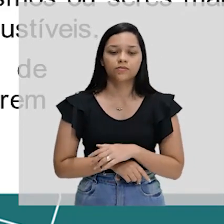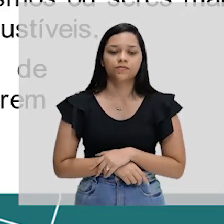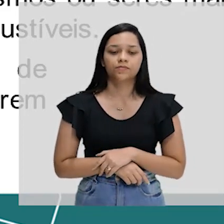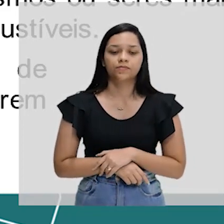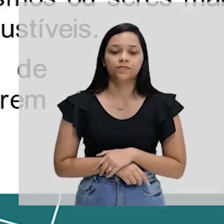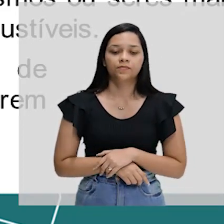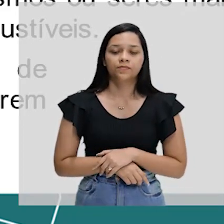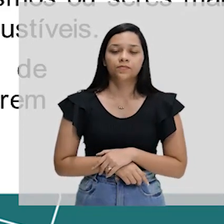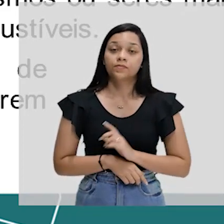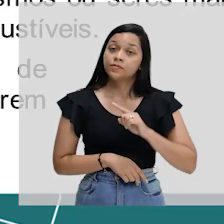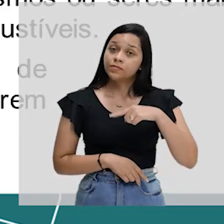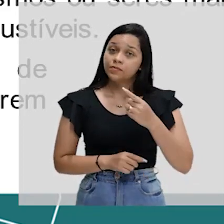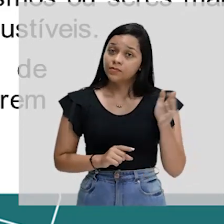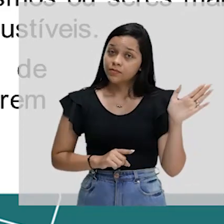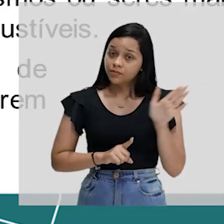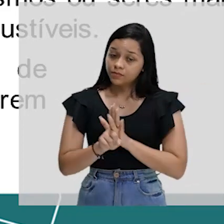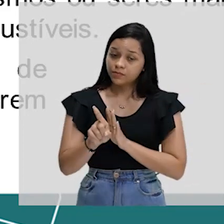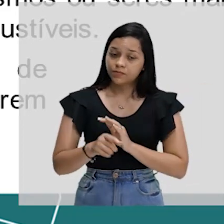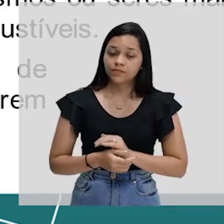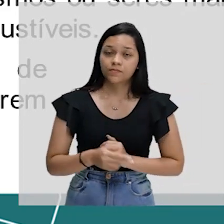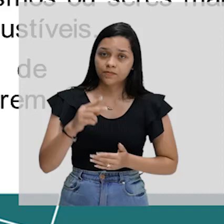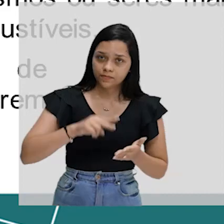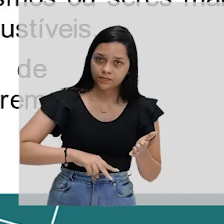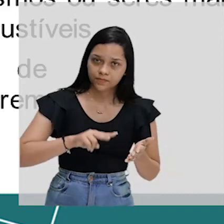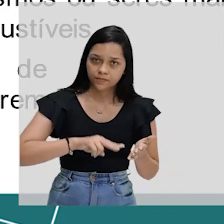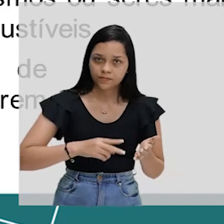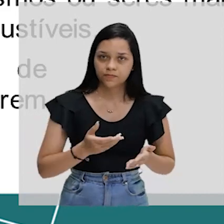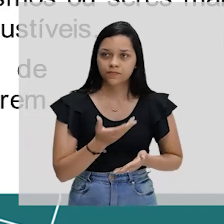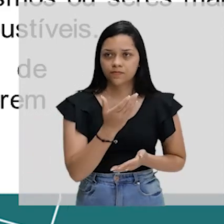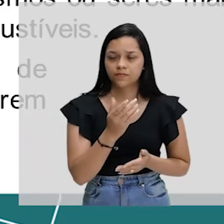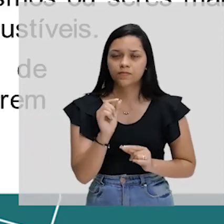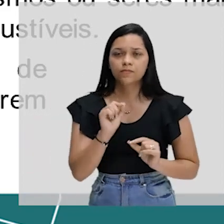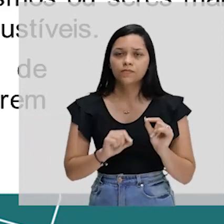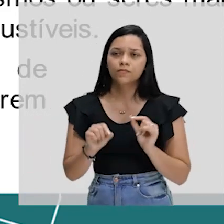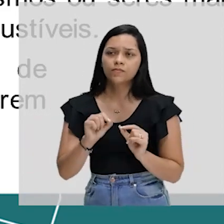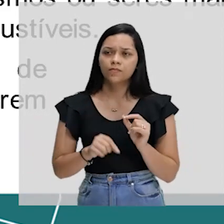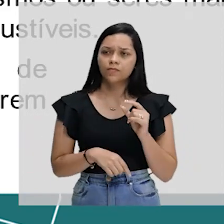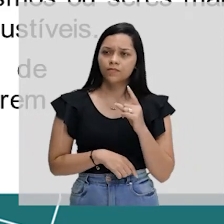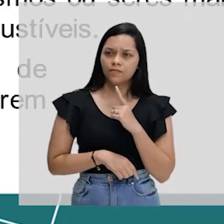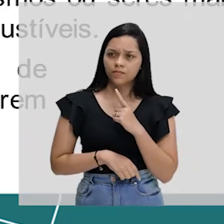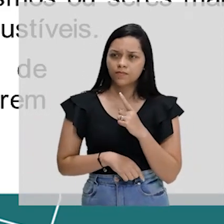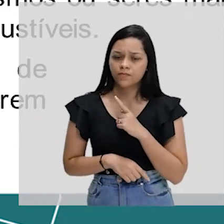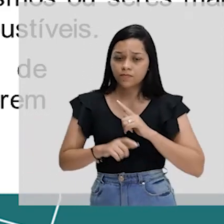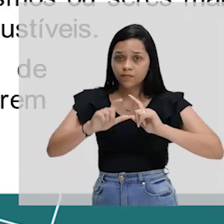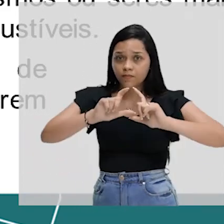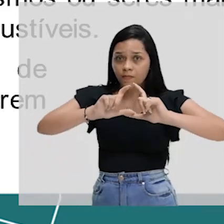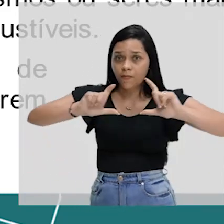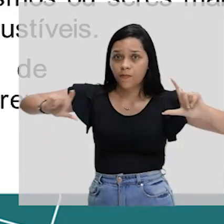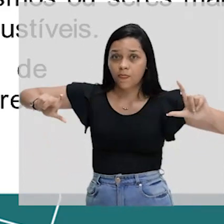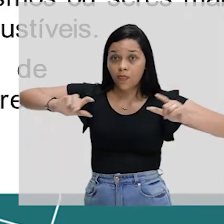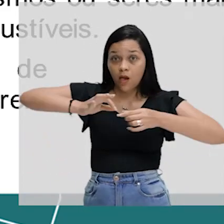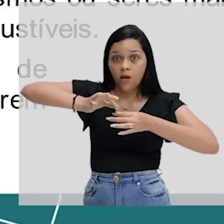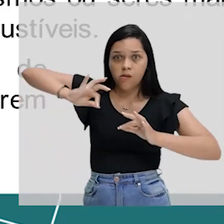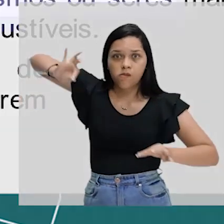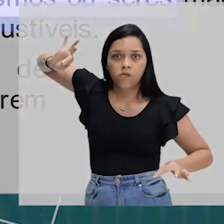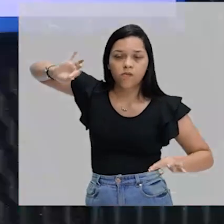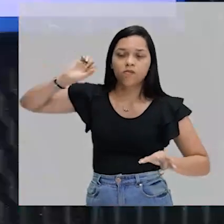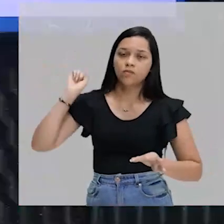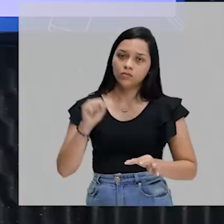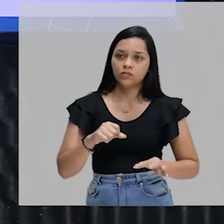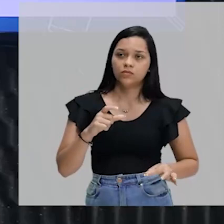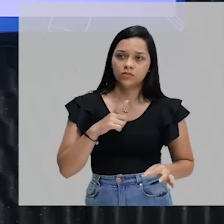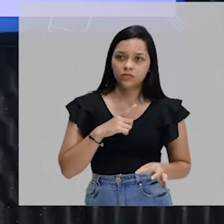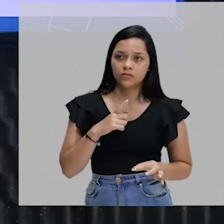lá. Próxima questão. Percebam que as questões têm um enunciado enorme, né? Eles tendem